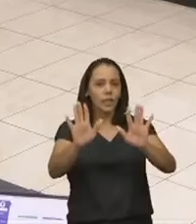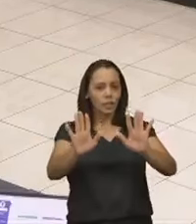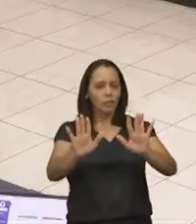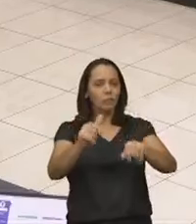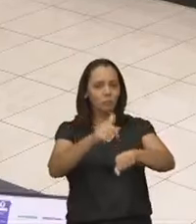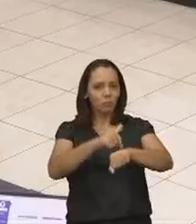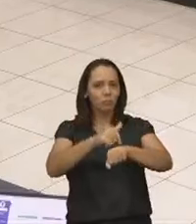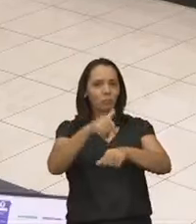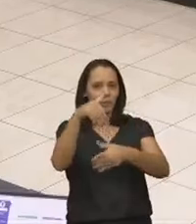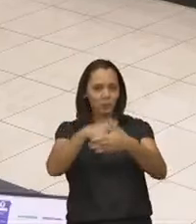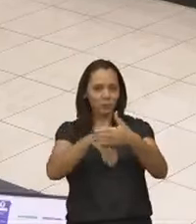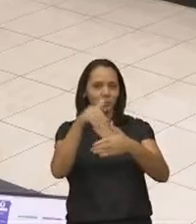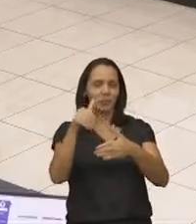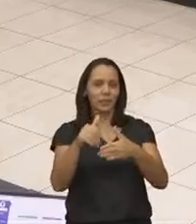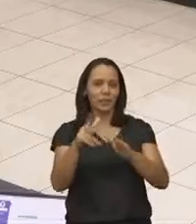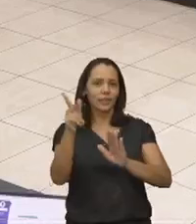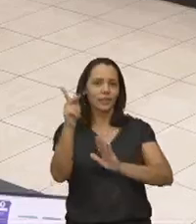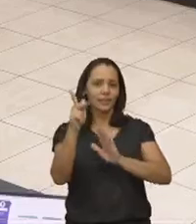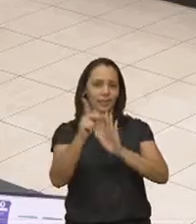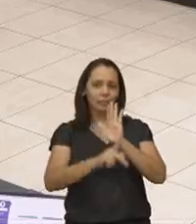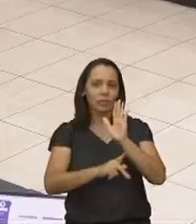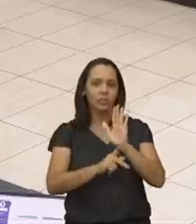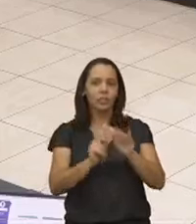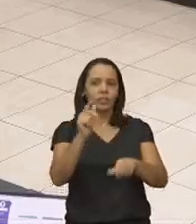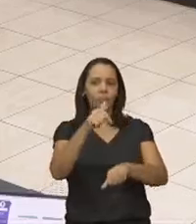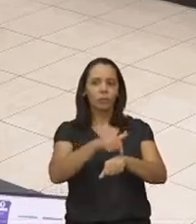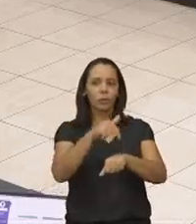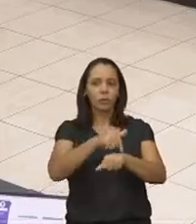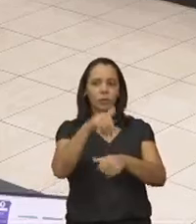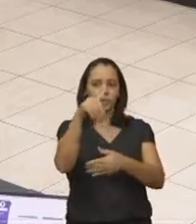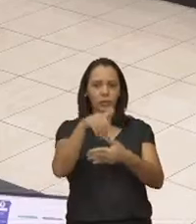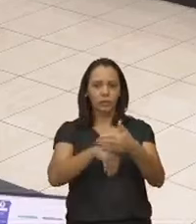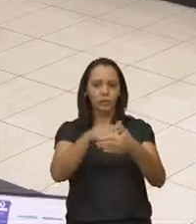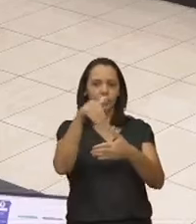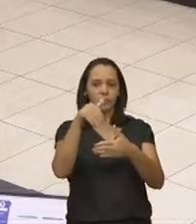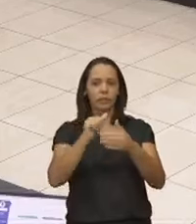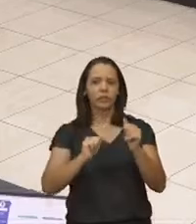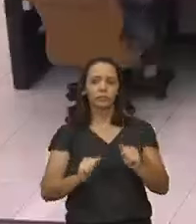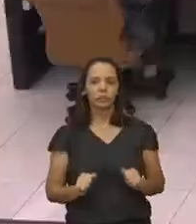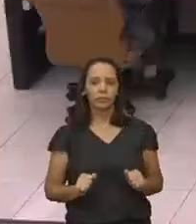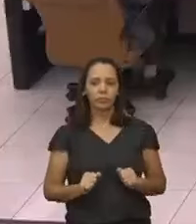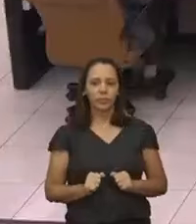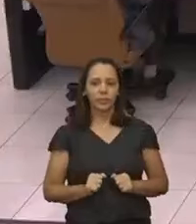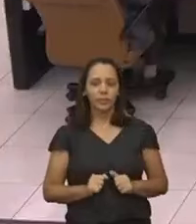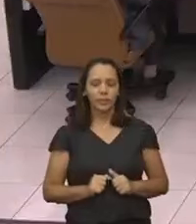votar? O projeto está em votação.